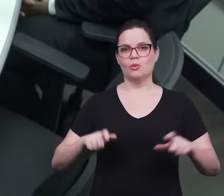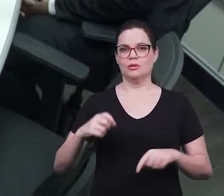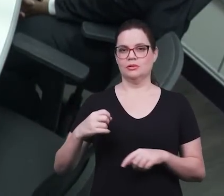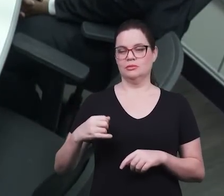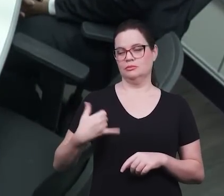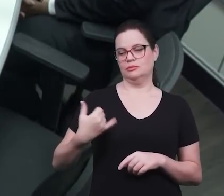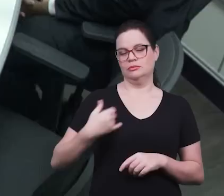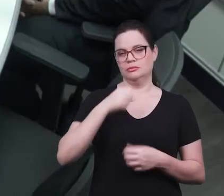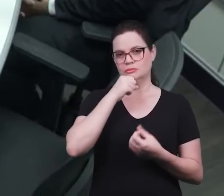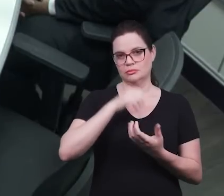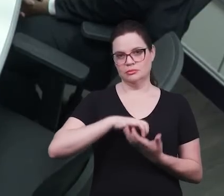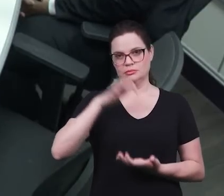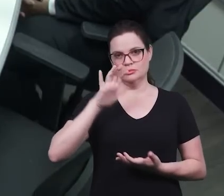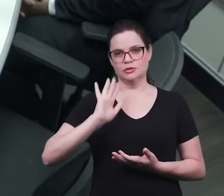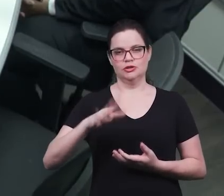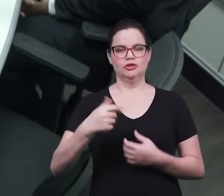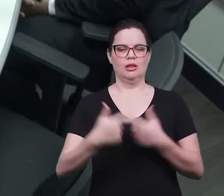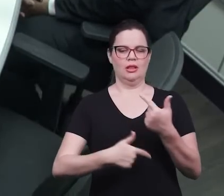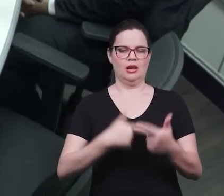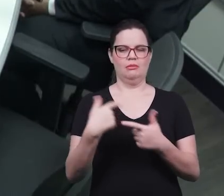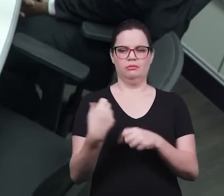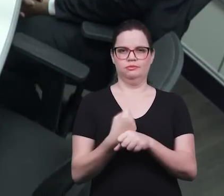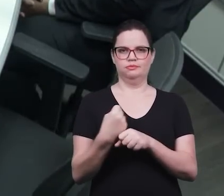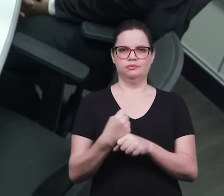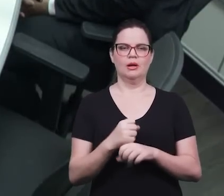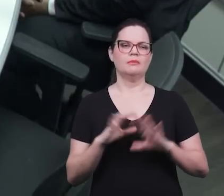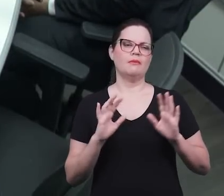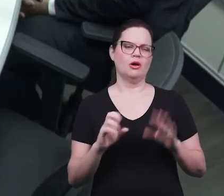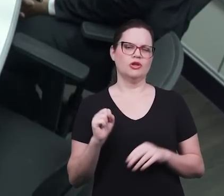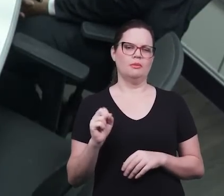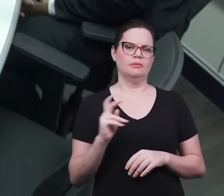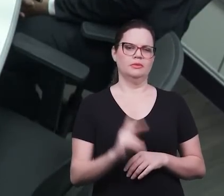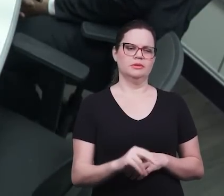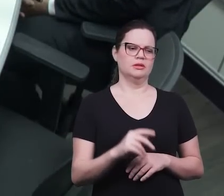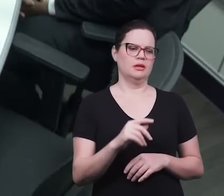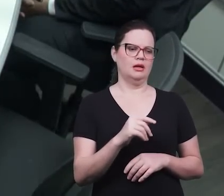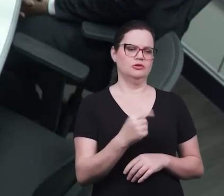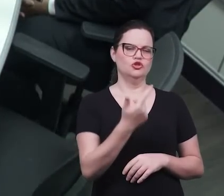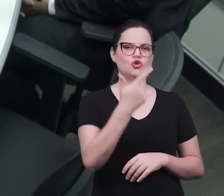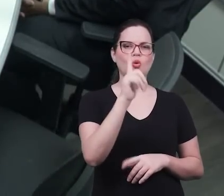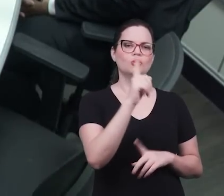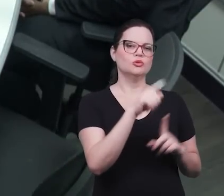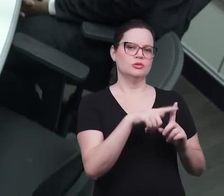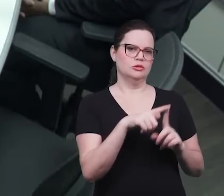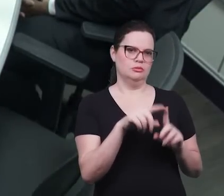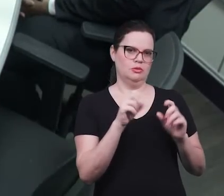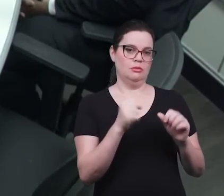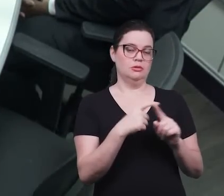Mas você também pode ter aposentadorias por outros motivos, que não por idade, né? Uma determinada situação